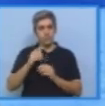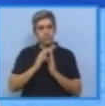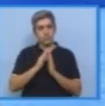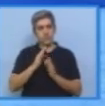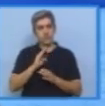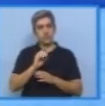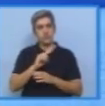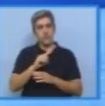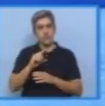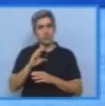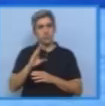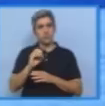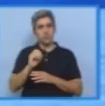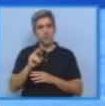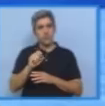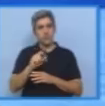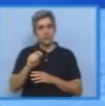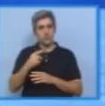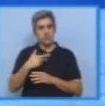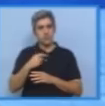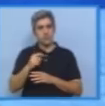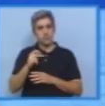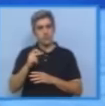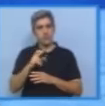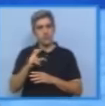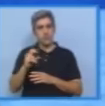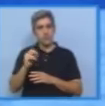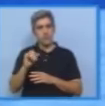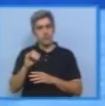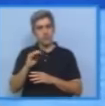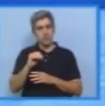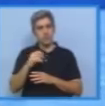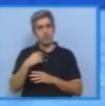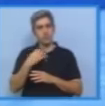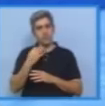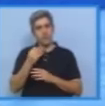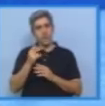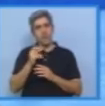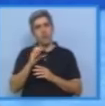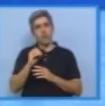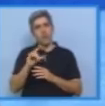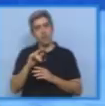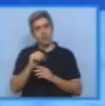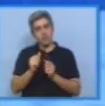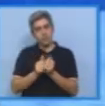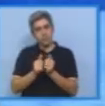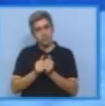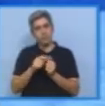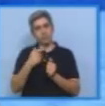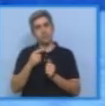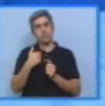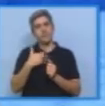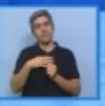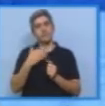Jorge de Arroios, e onde continuei a ser acólito, e depois fui chamado para ser catequista. Portanto, no fundo, foi um bocadinho o ser chamado